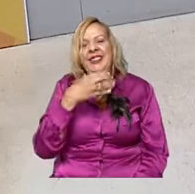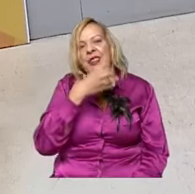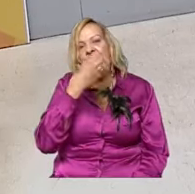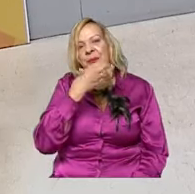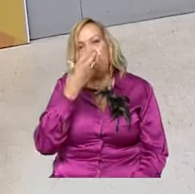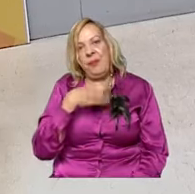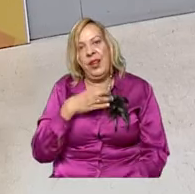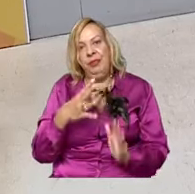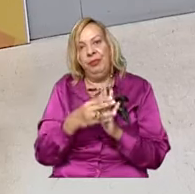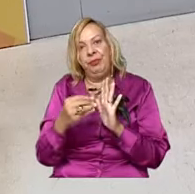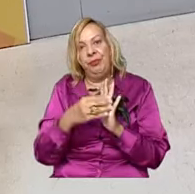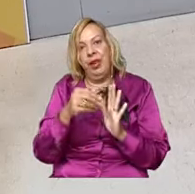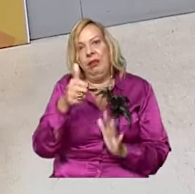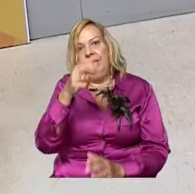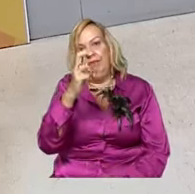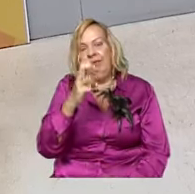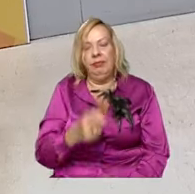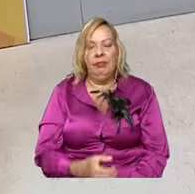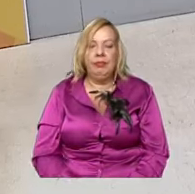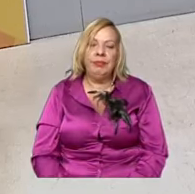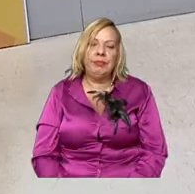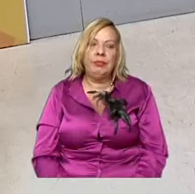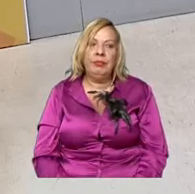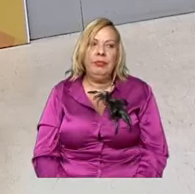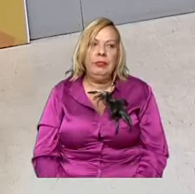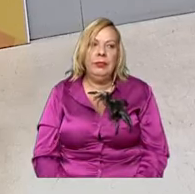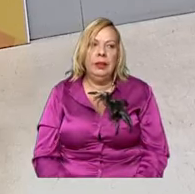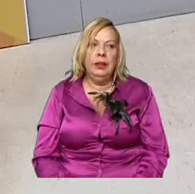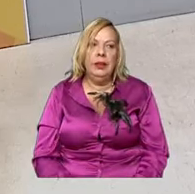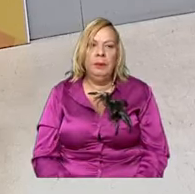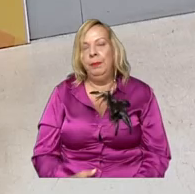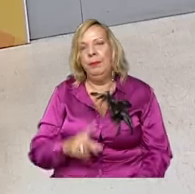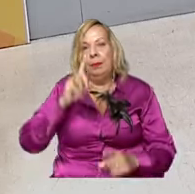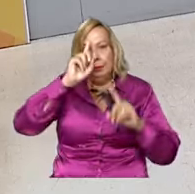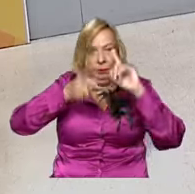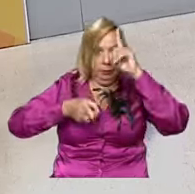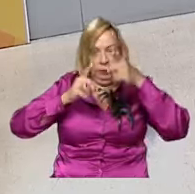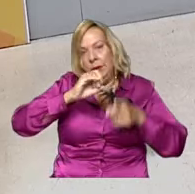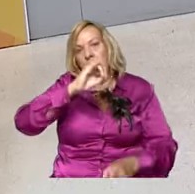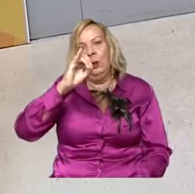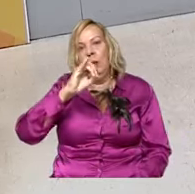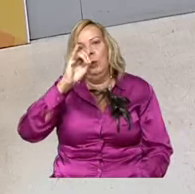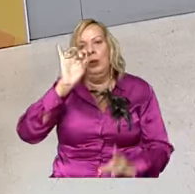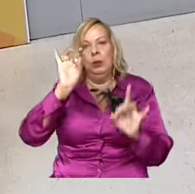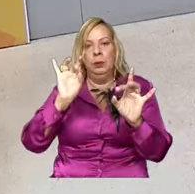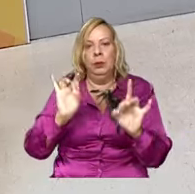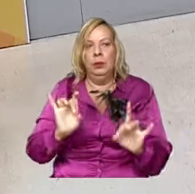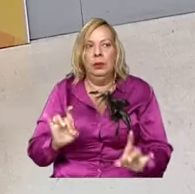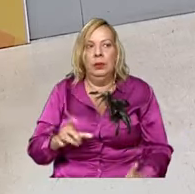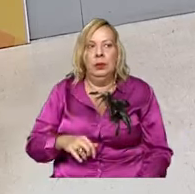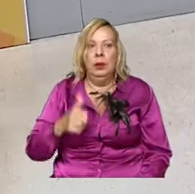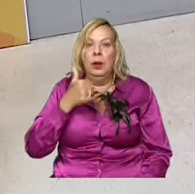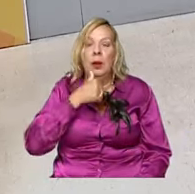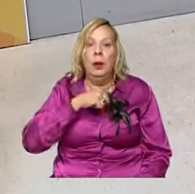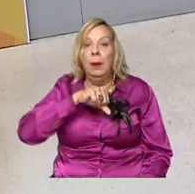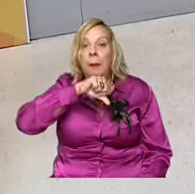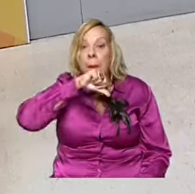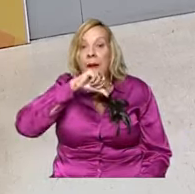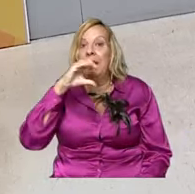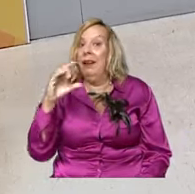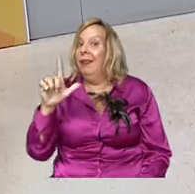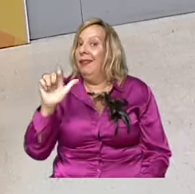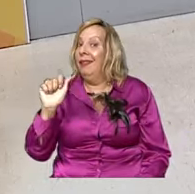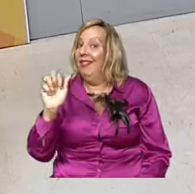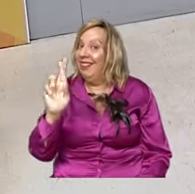Ai, como eu queria. Gente, vamos mandar aquele alô especial pra mamãe da Clara, Clarinha,